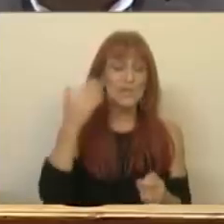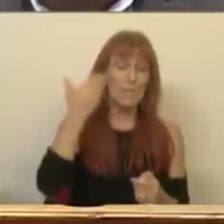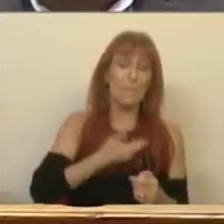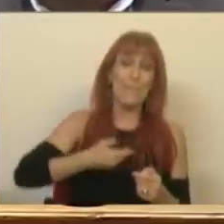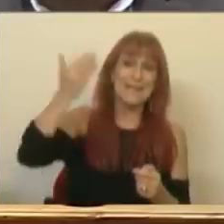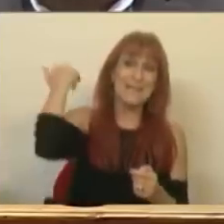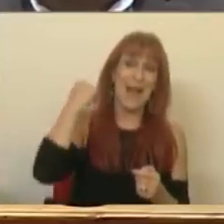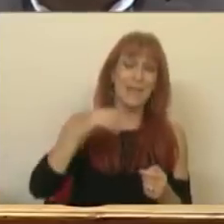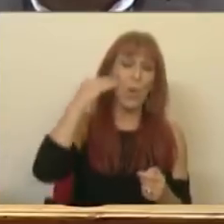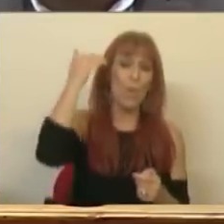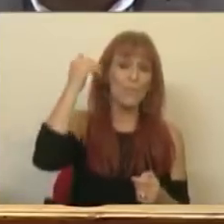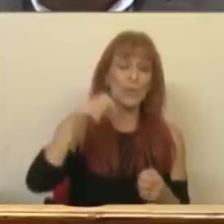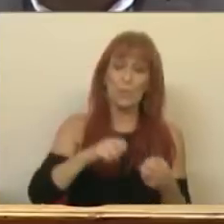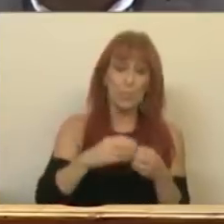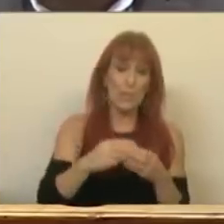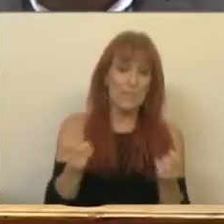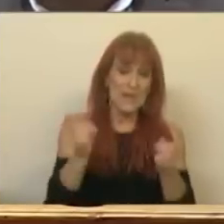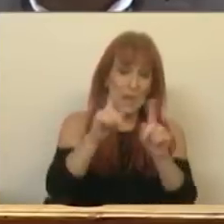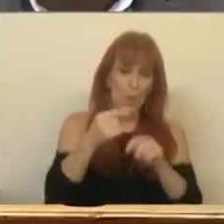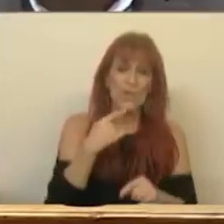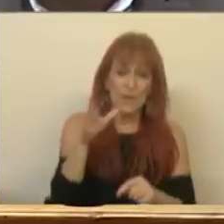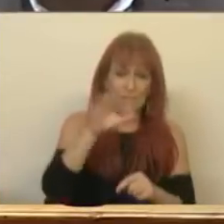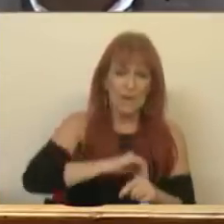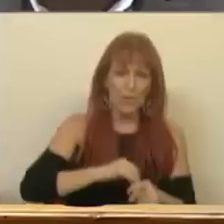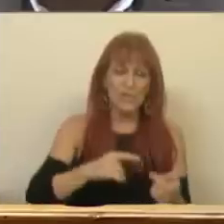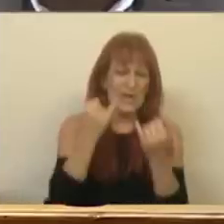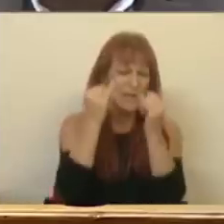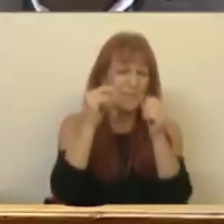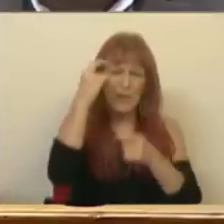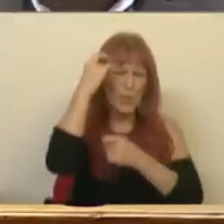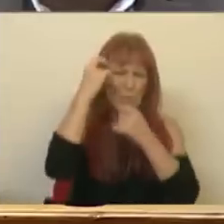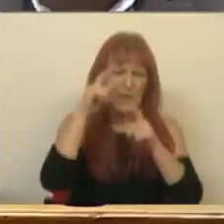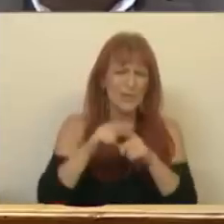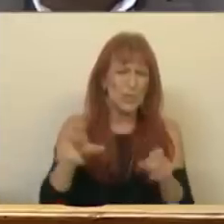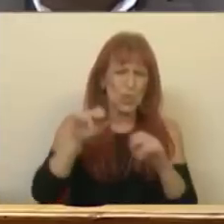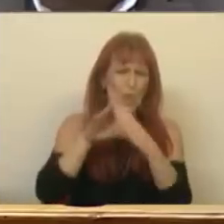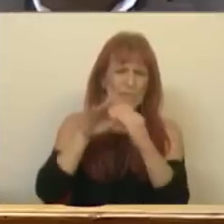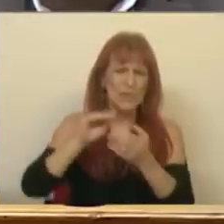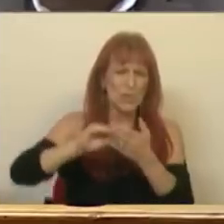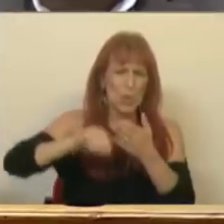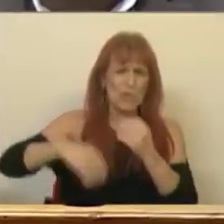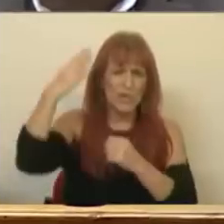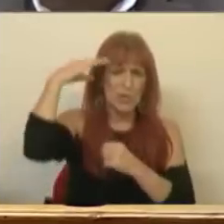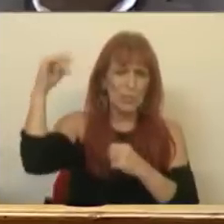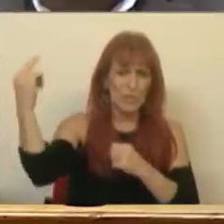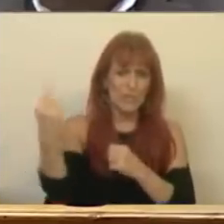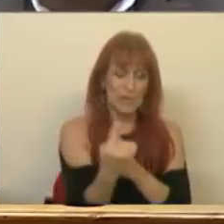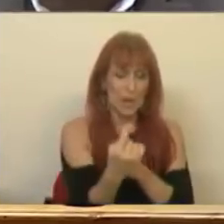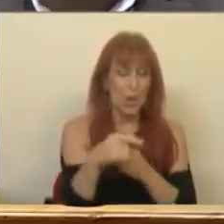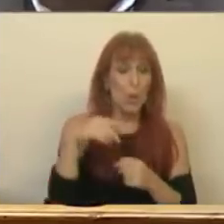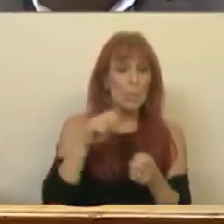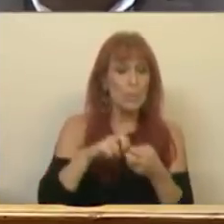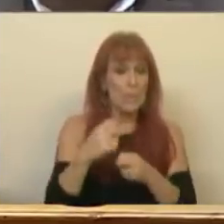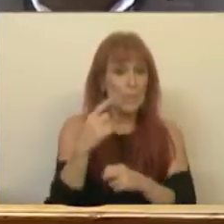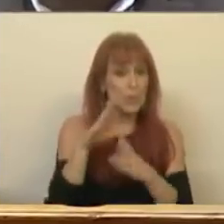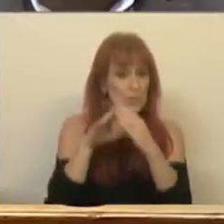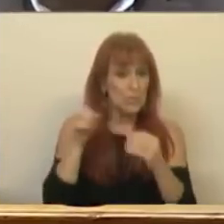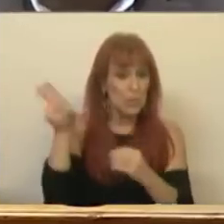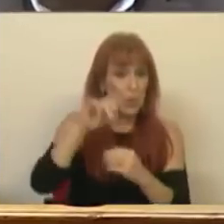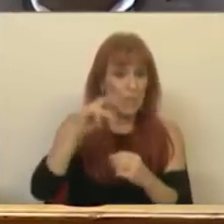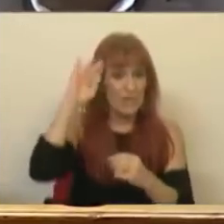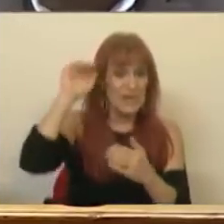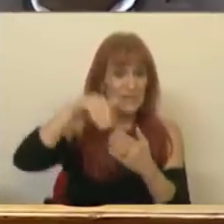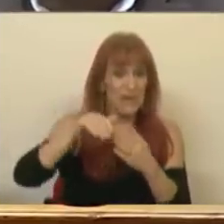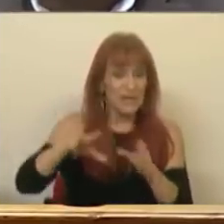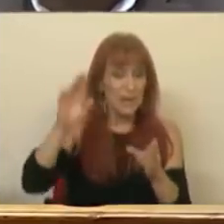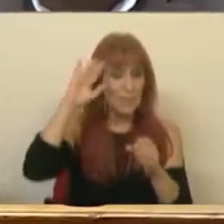não resolve esse problema e devo dizer mesmo mais independente do que se penso sobre o novo modelo de contratação de professores há um problema é que o novo modelo não inventa